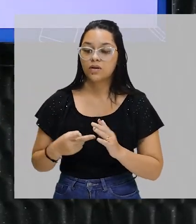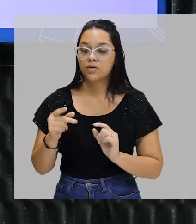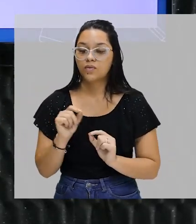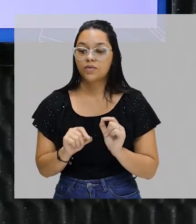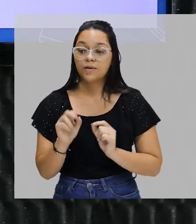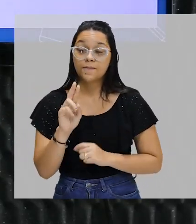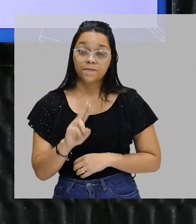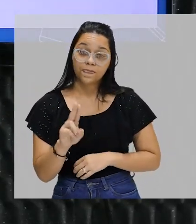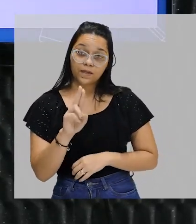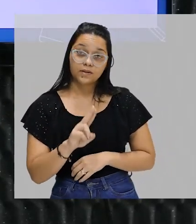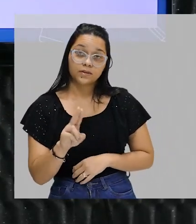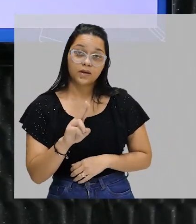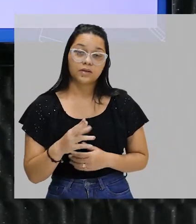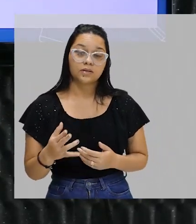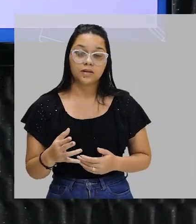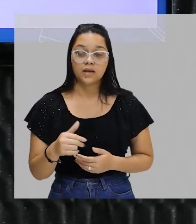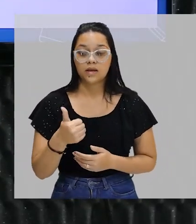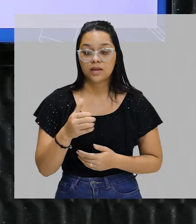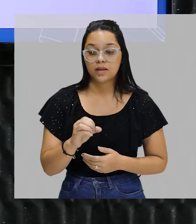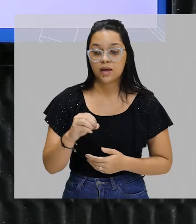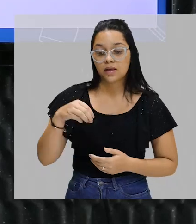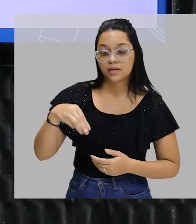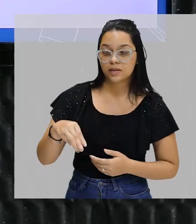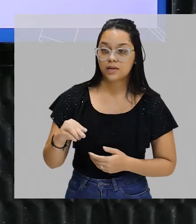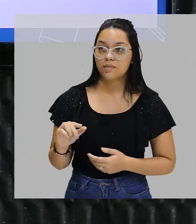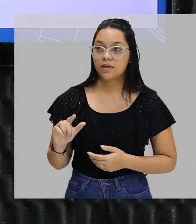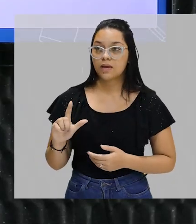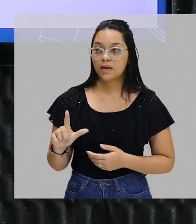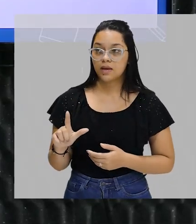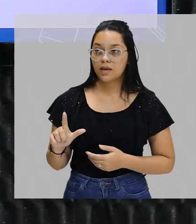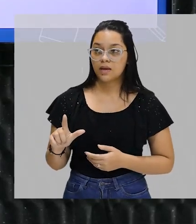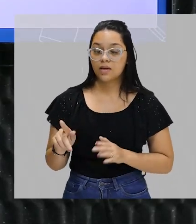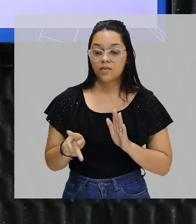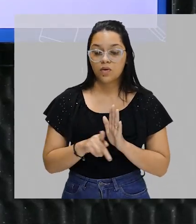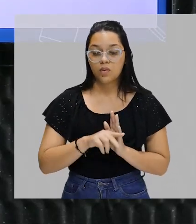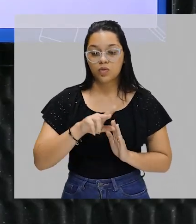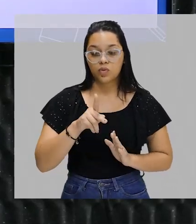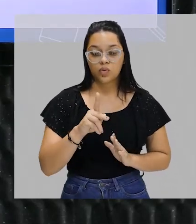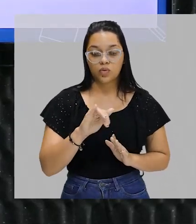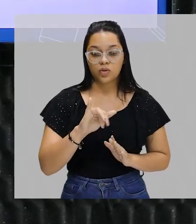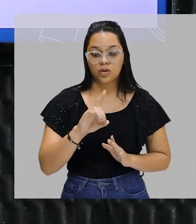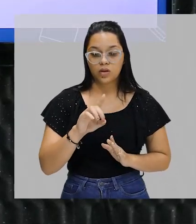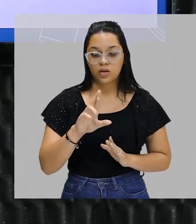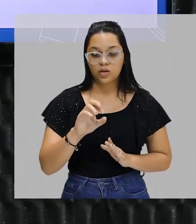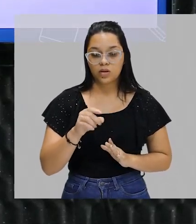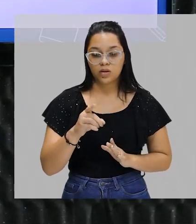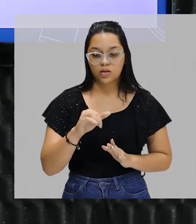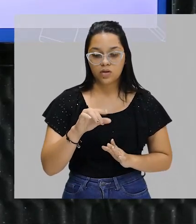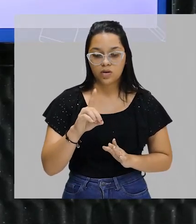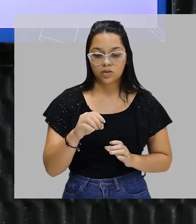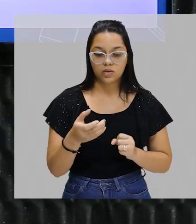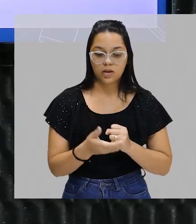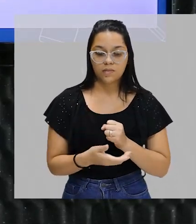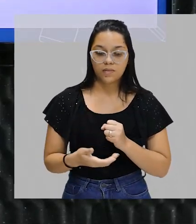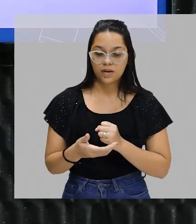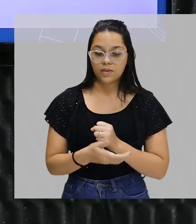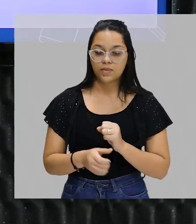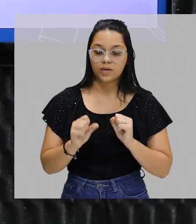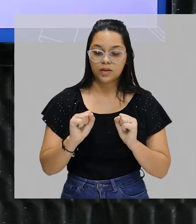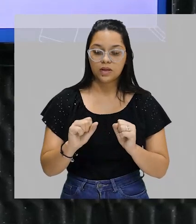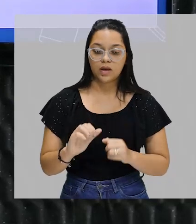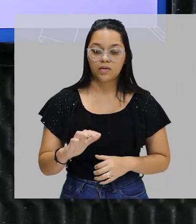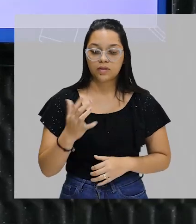foram utilizados, né, 10 ml do hidróxido da base para que